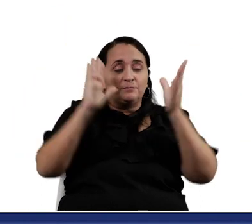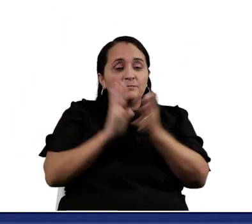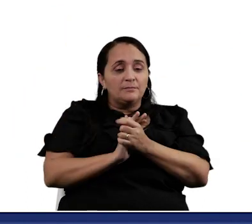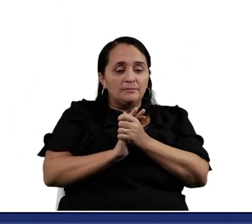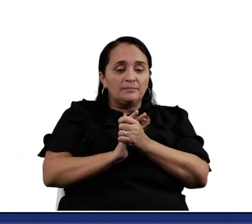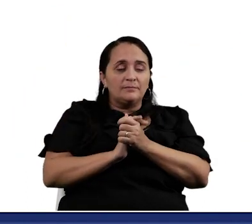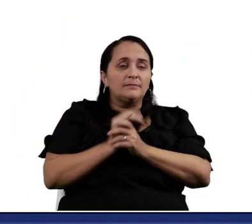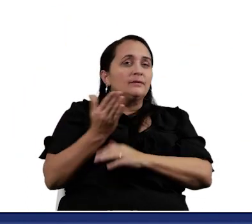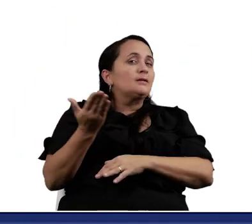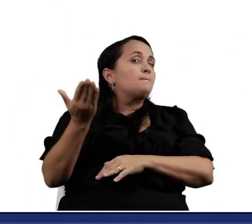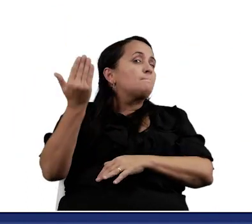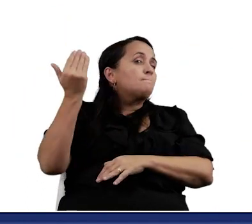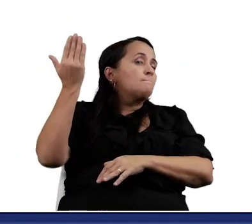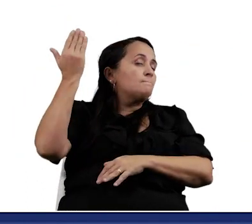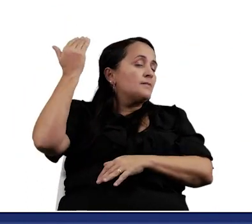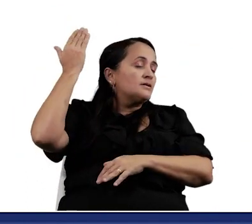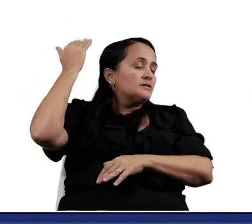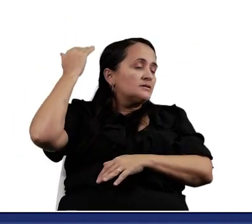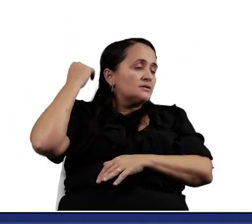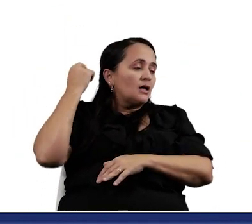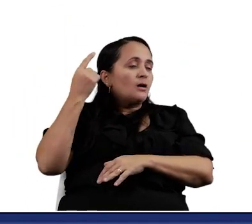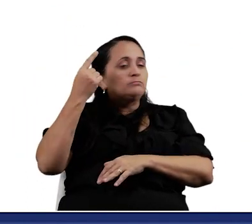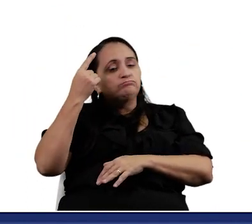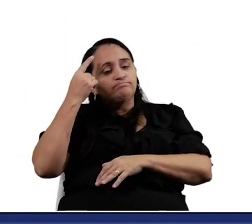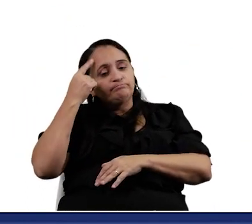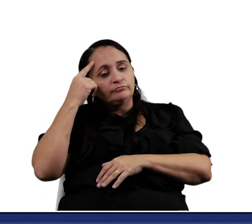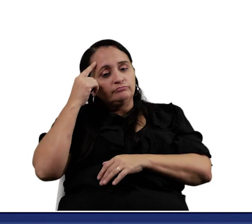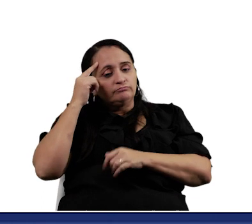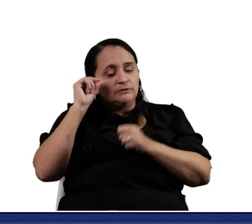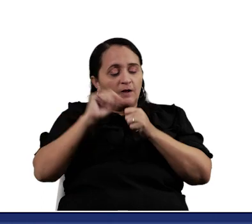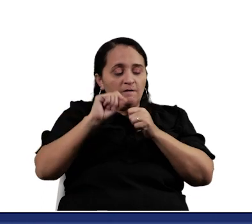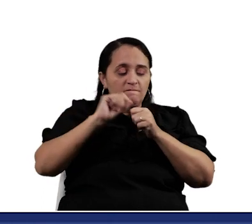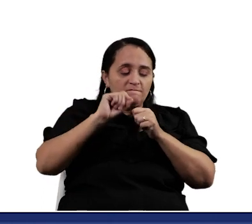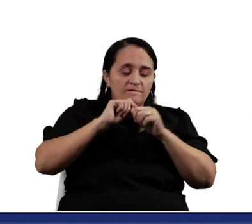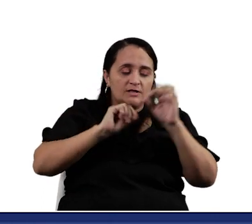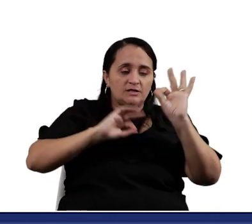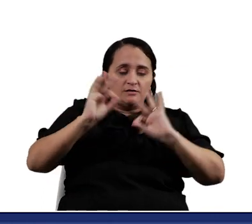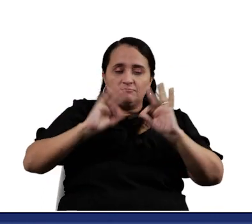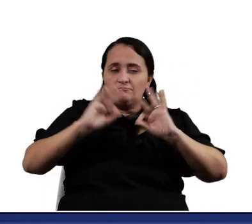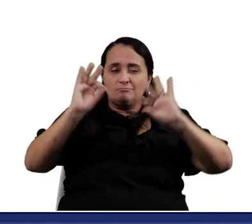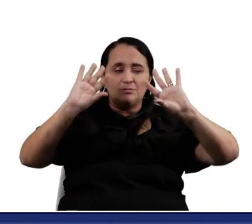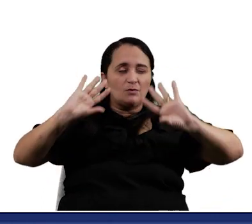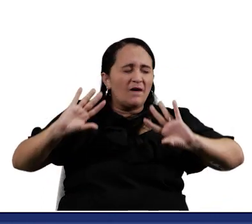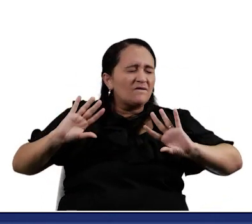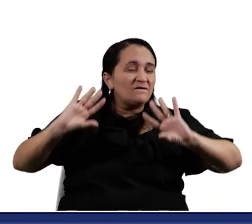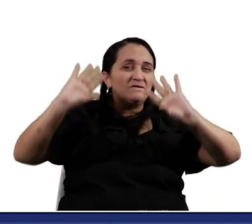Certa vez, uma grande festa no céu reuniu muitos convidados.